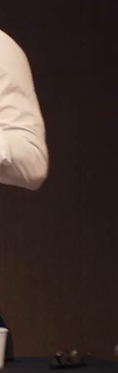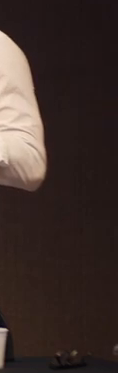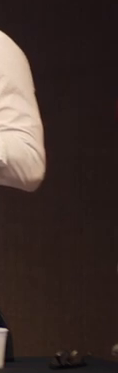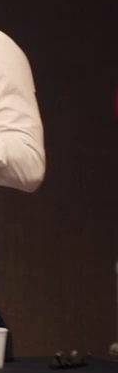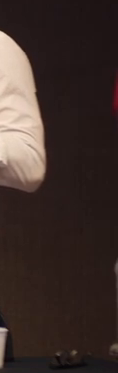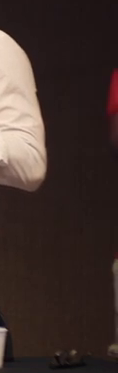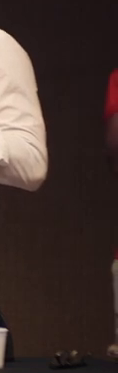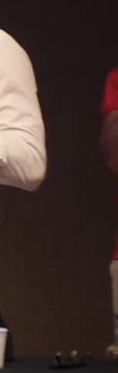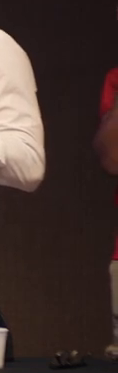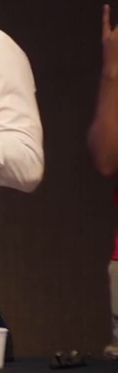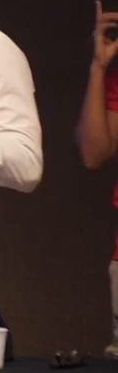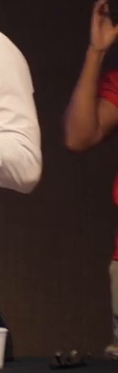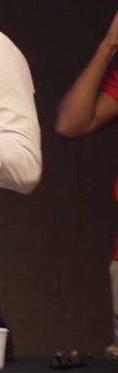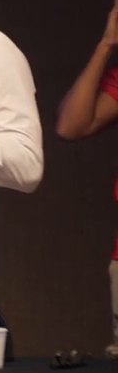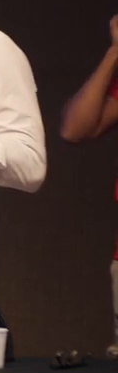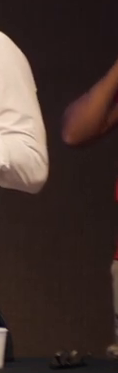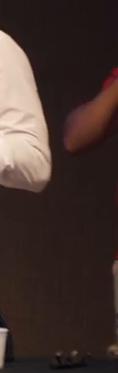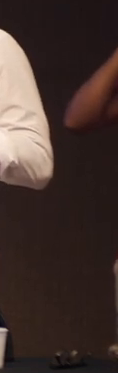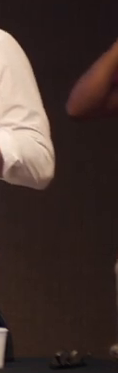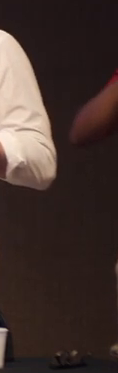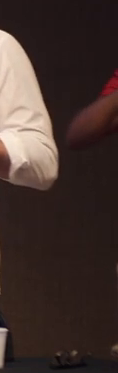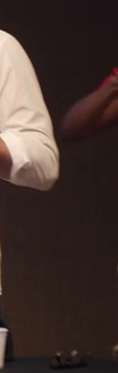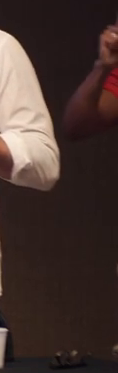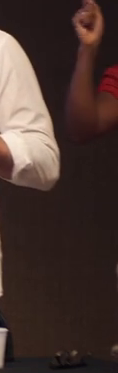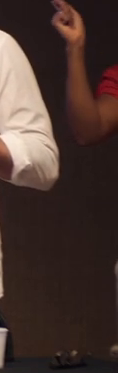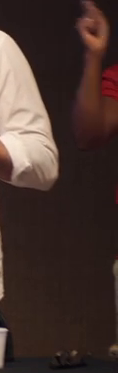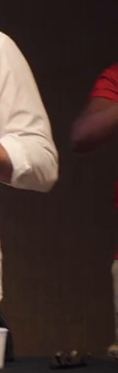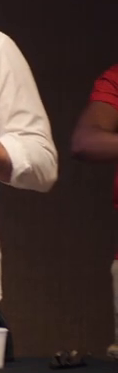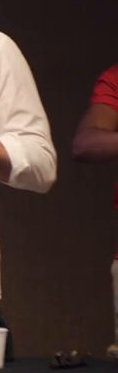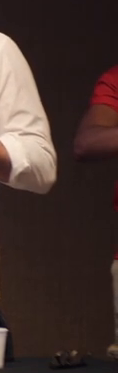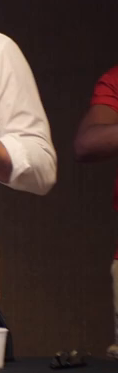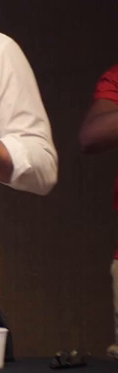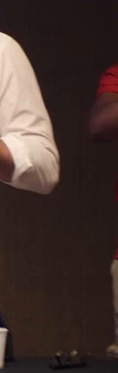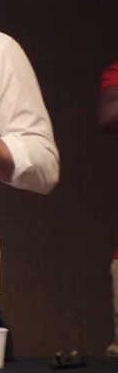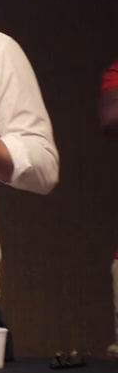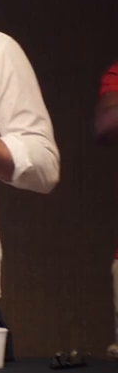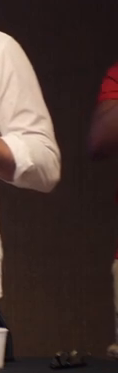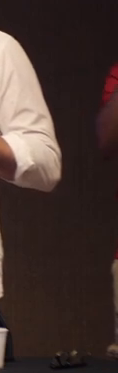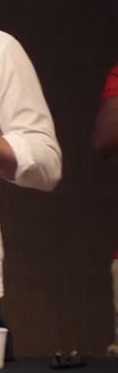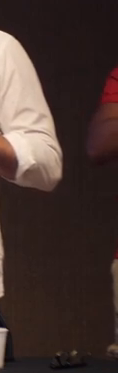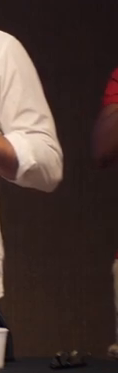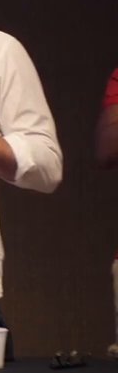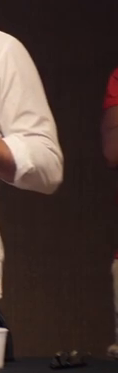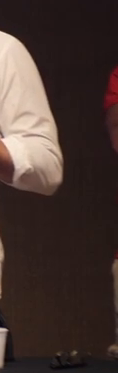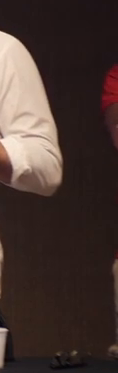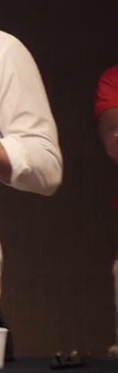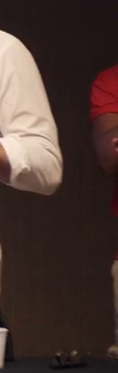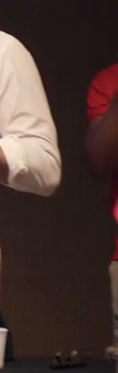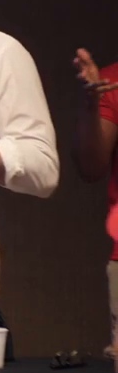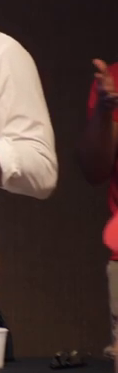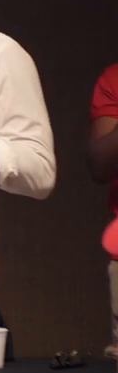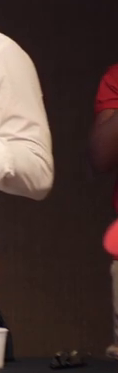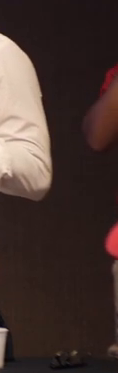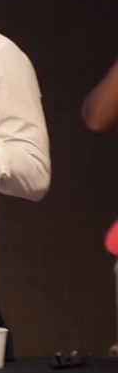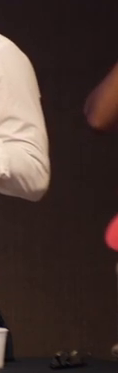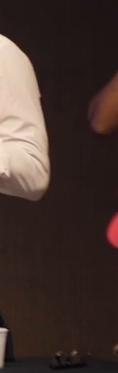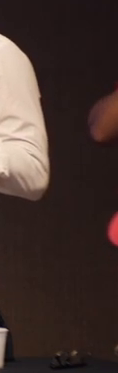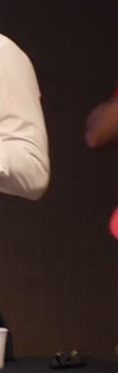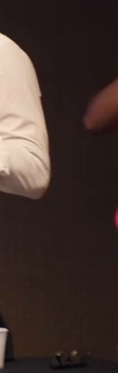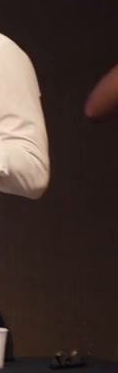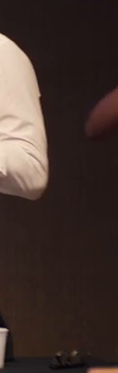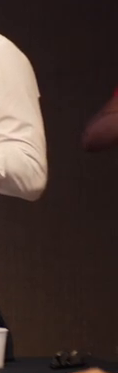reencontrar a Dilma, né? Que é aquela capacidade dela de resistência. E eu vejo hoje a Dilma jogando um